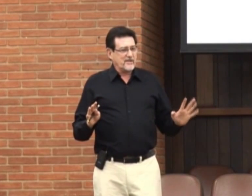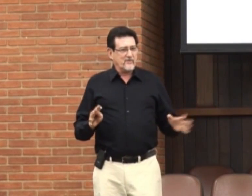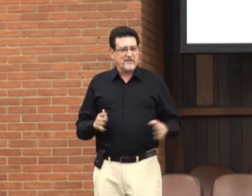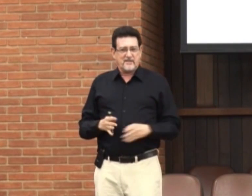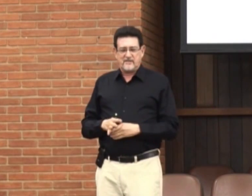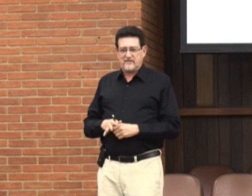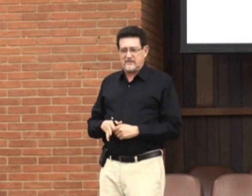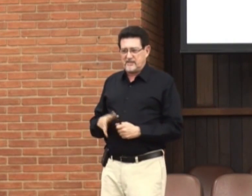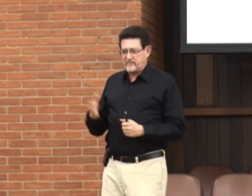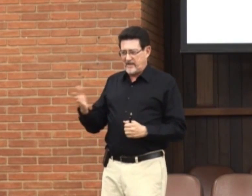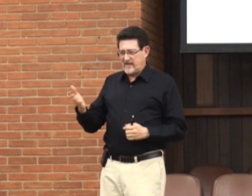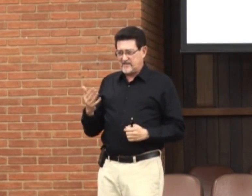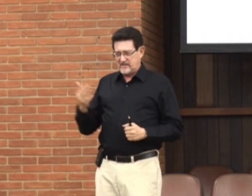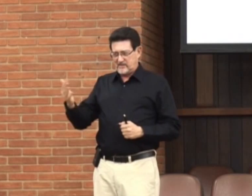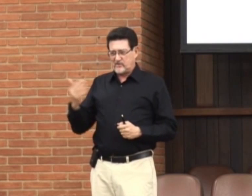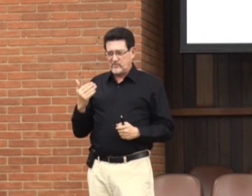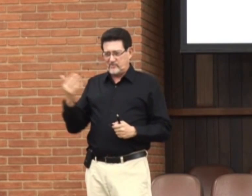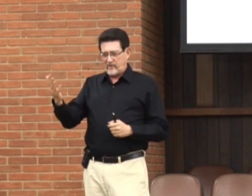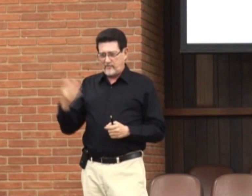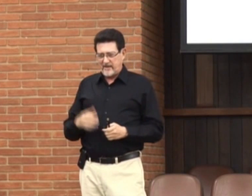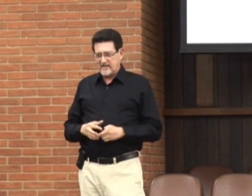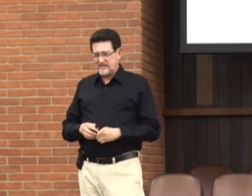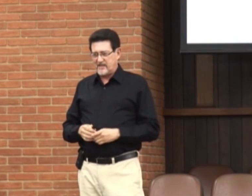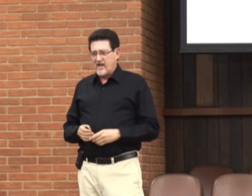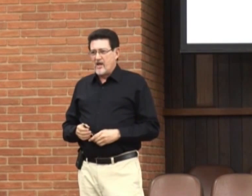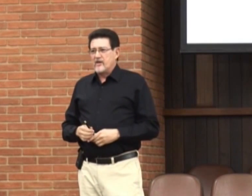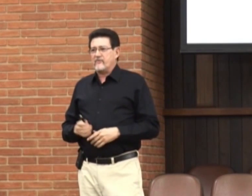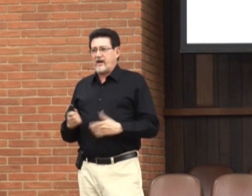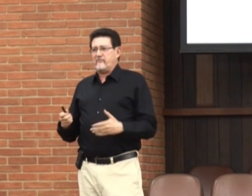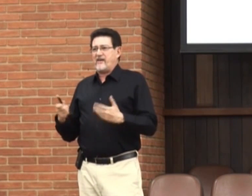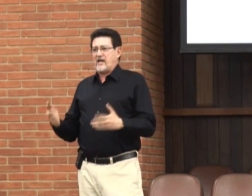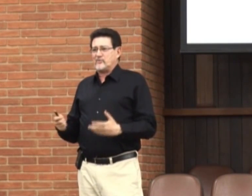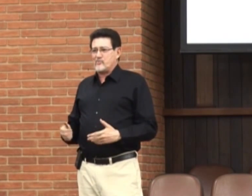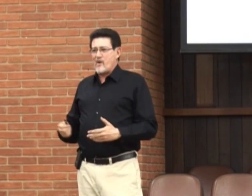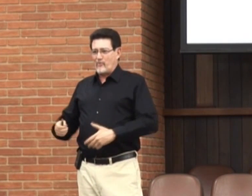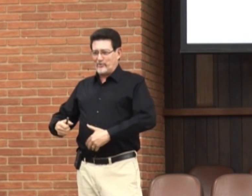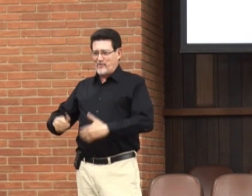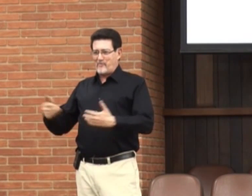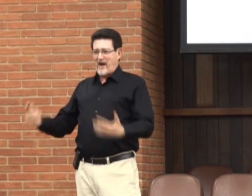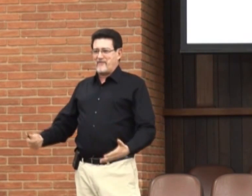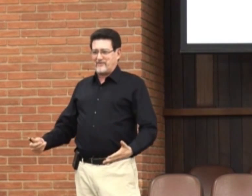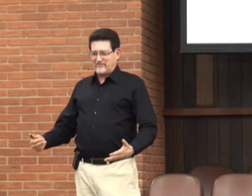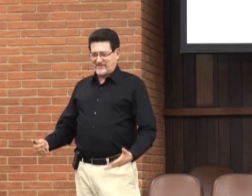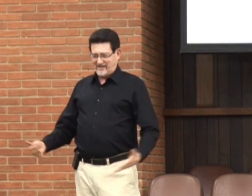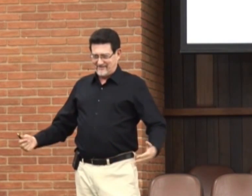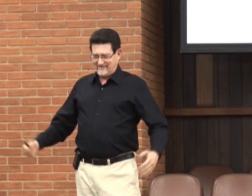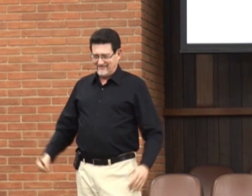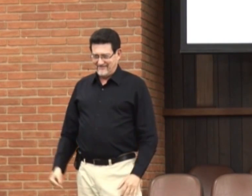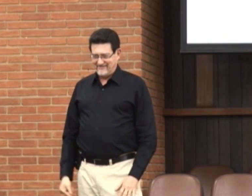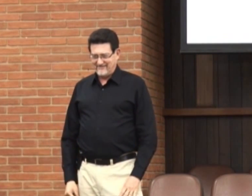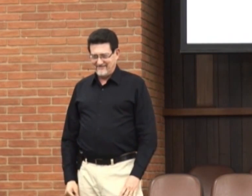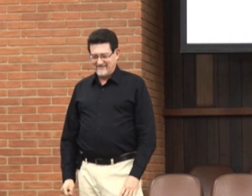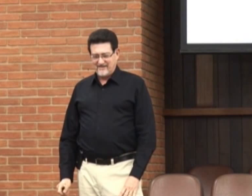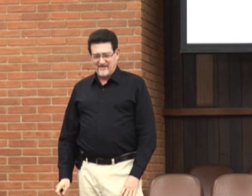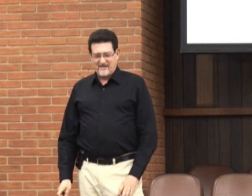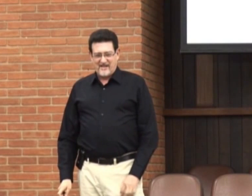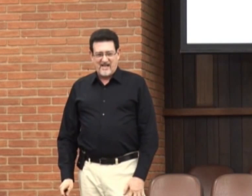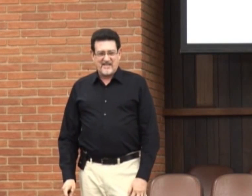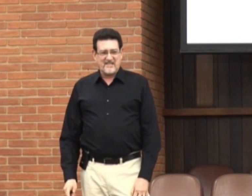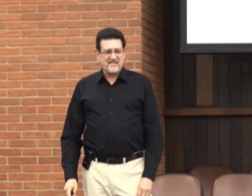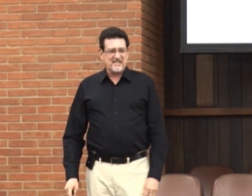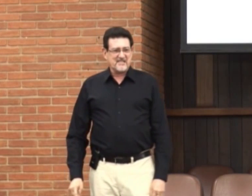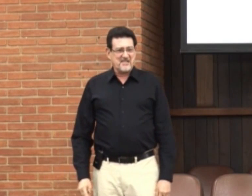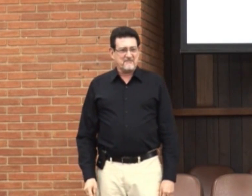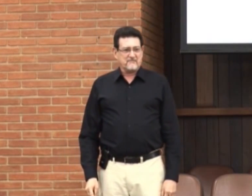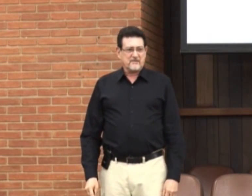Aí o Senhor disse para ele assim, Jesus falou para ele assim, eu quero falar sobre o amor do meu Pai para você.